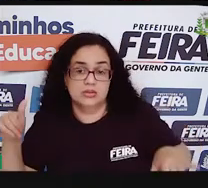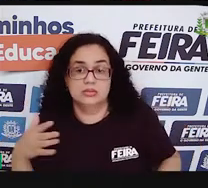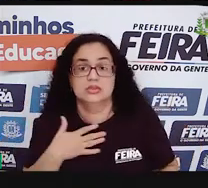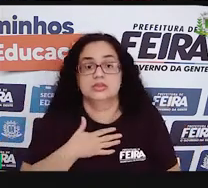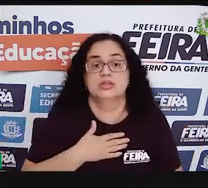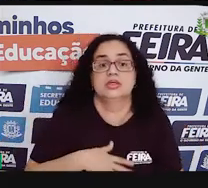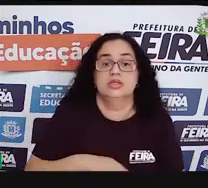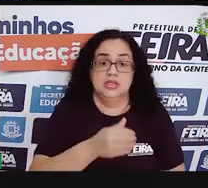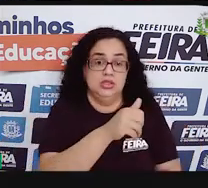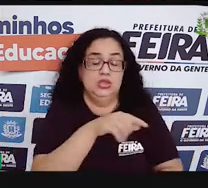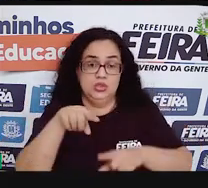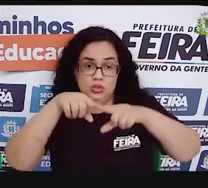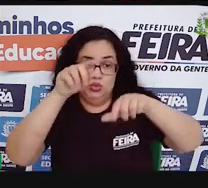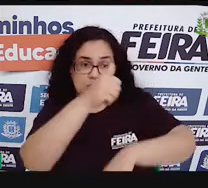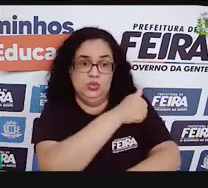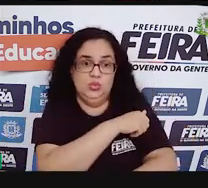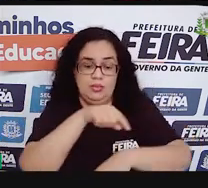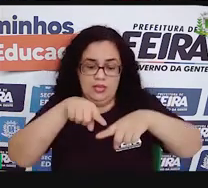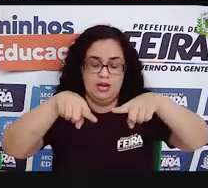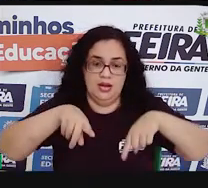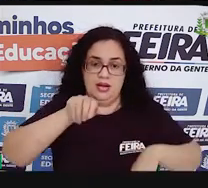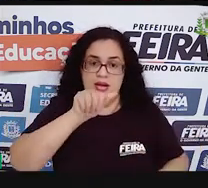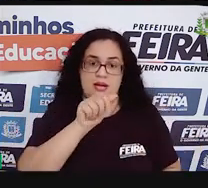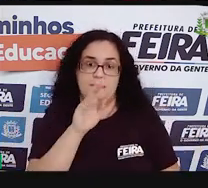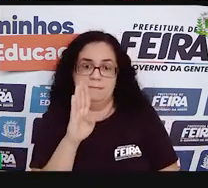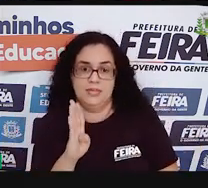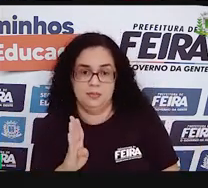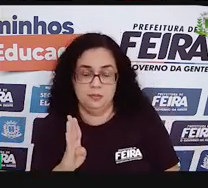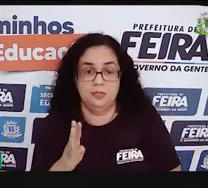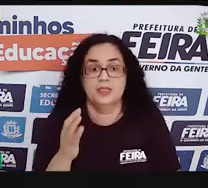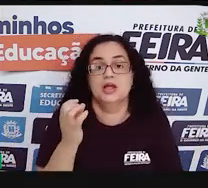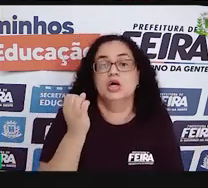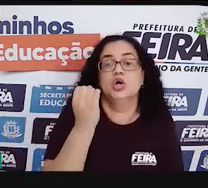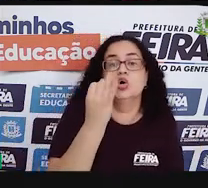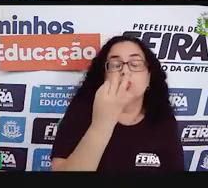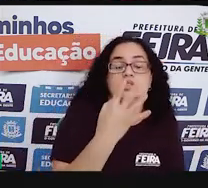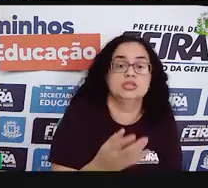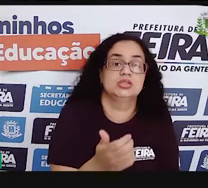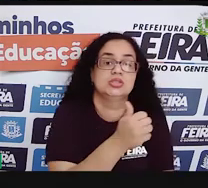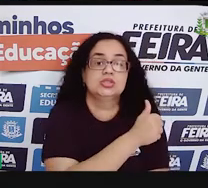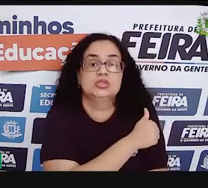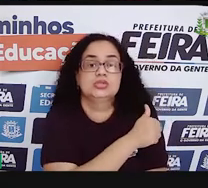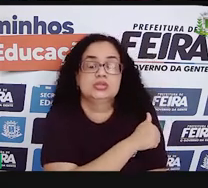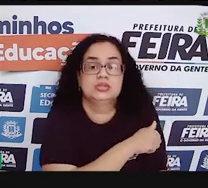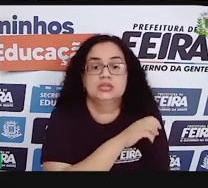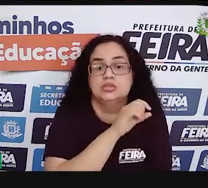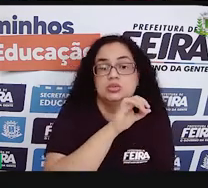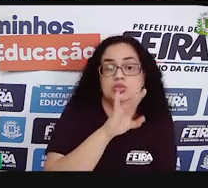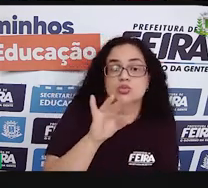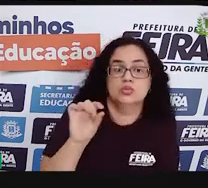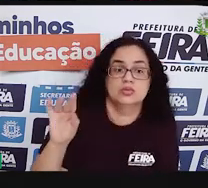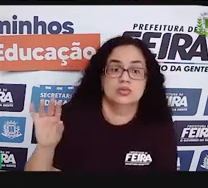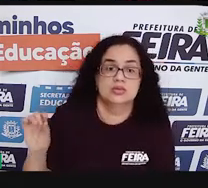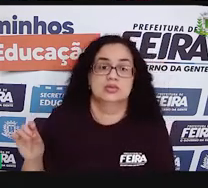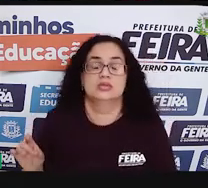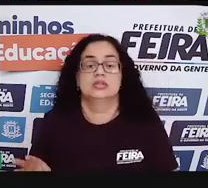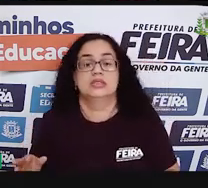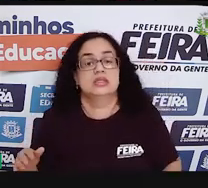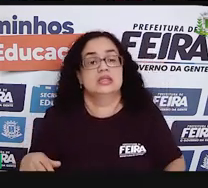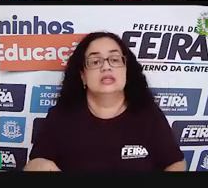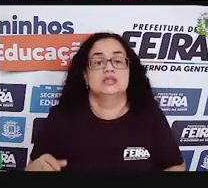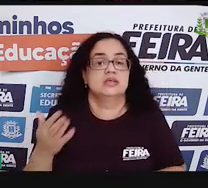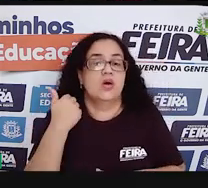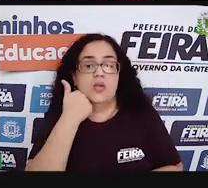da turma A e da turma B. E aí, a quantidade de alunos de cada turma que escolheu desenho animado,